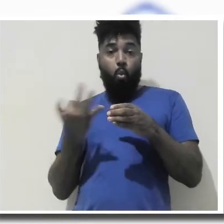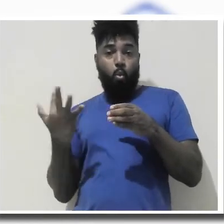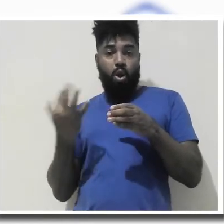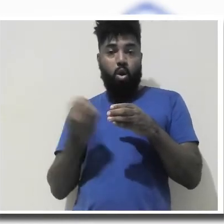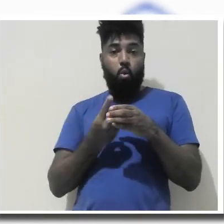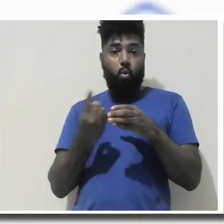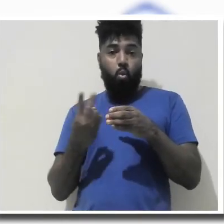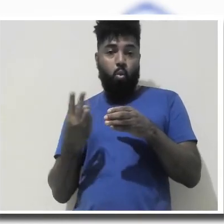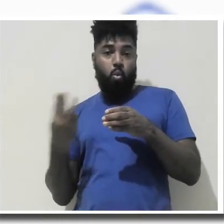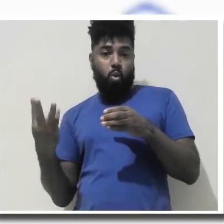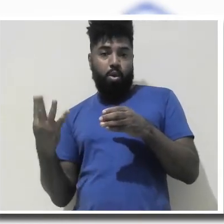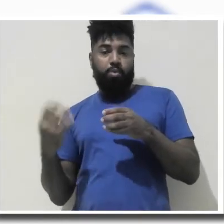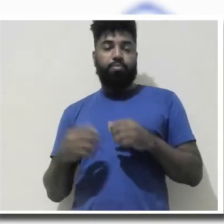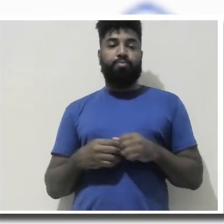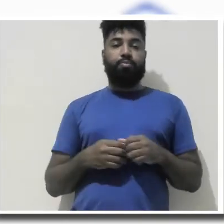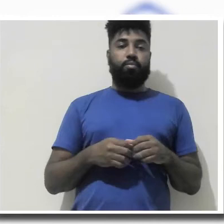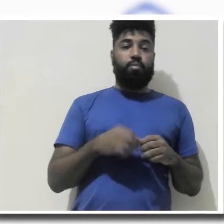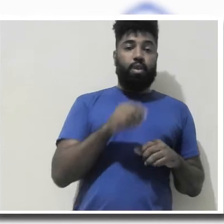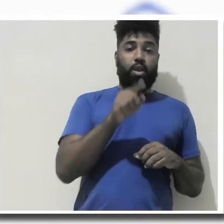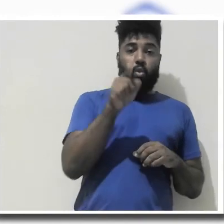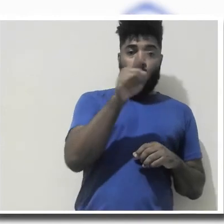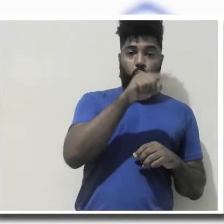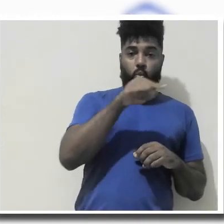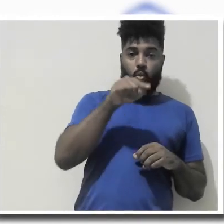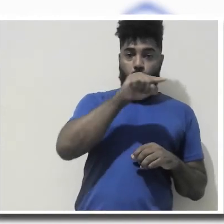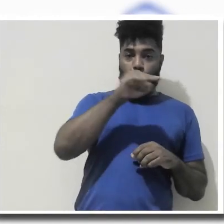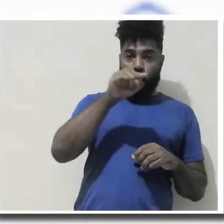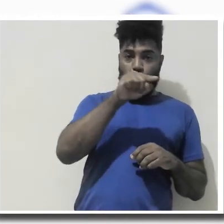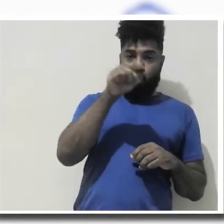Pertencer é quando eu tenho um elemento